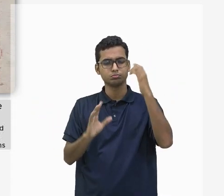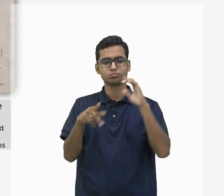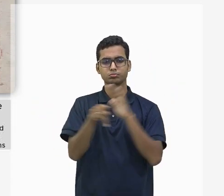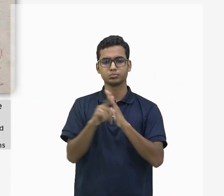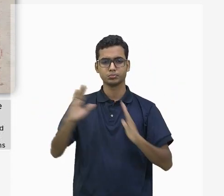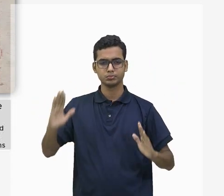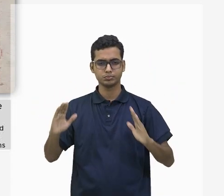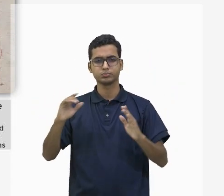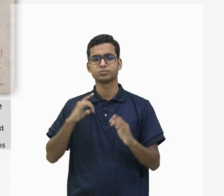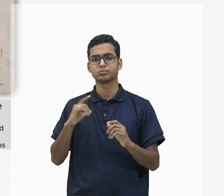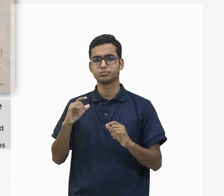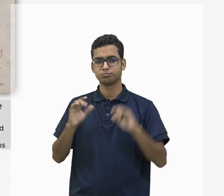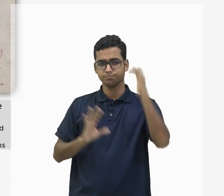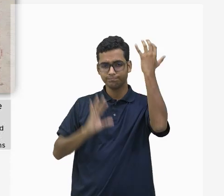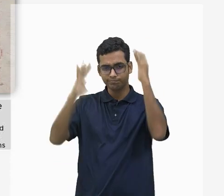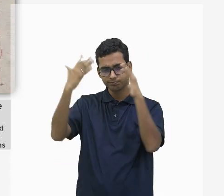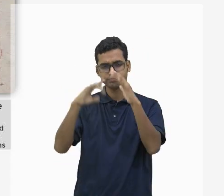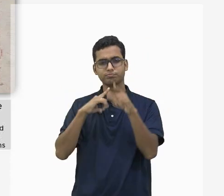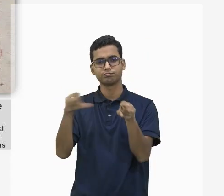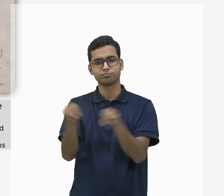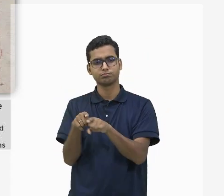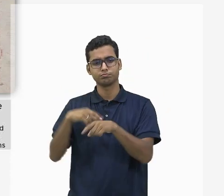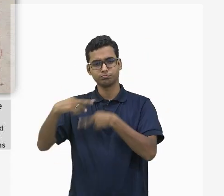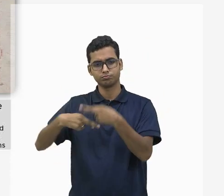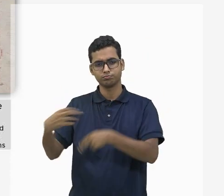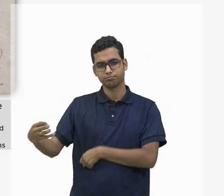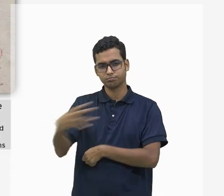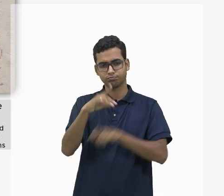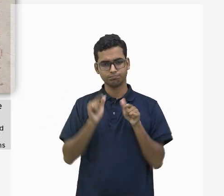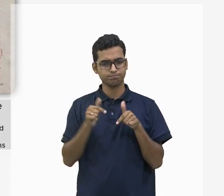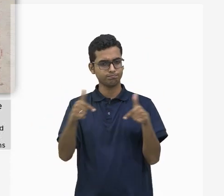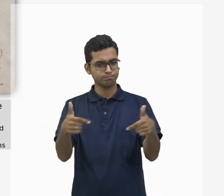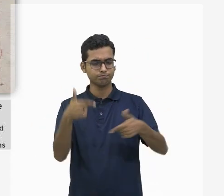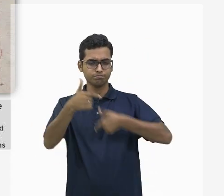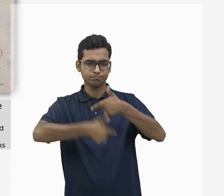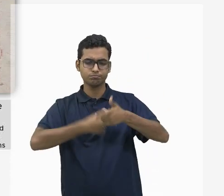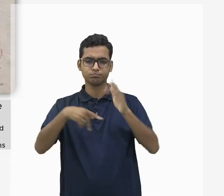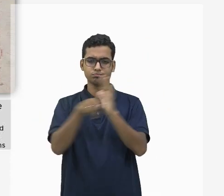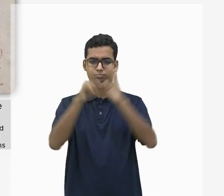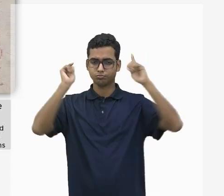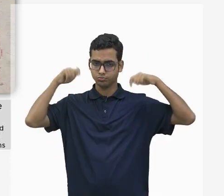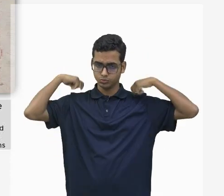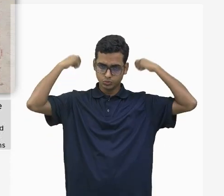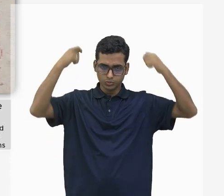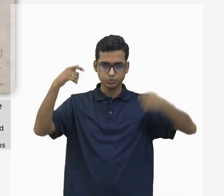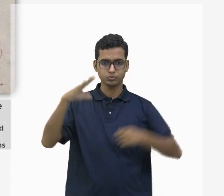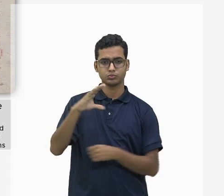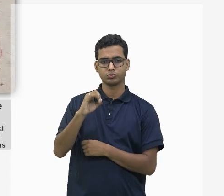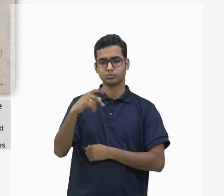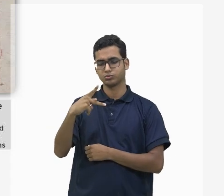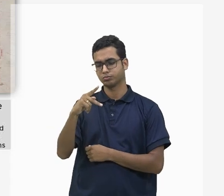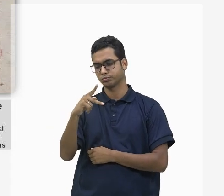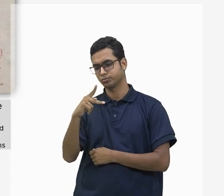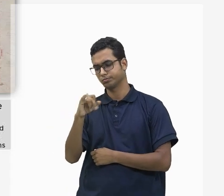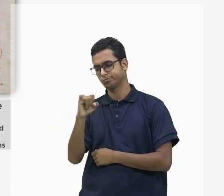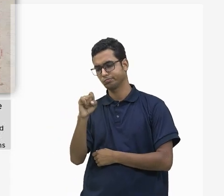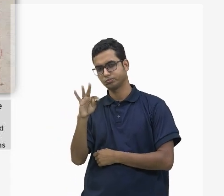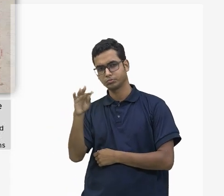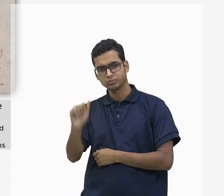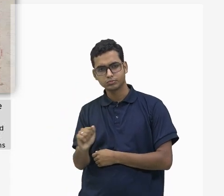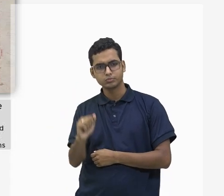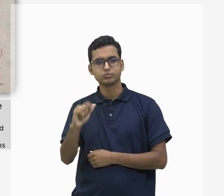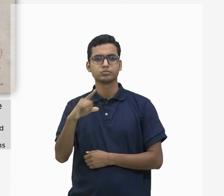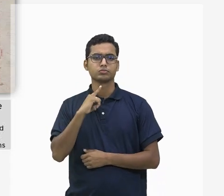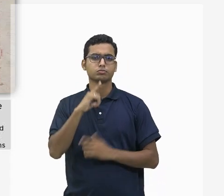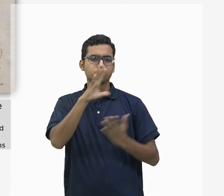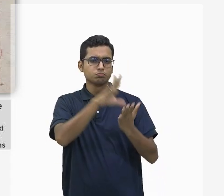foi favorável para a atuação, então, desses monges copistas. Os monges copistas, eles faziam